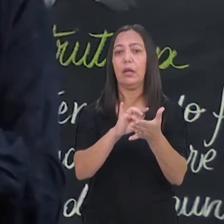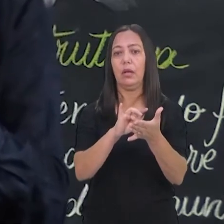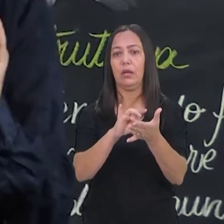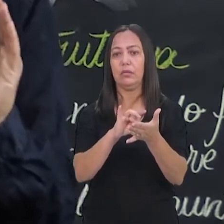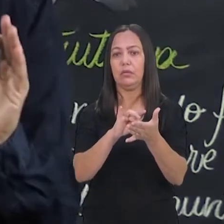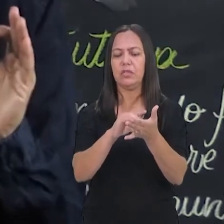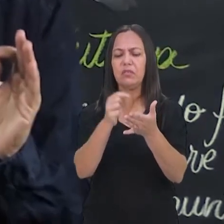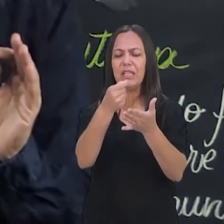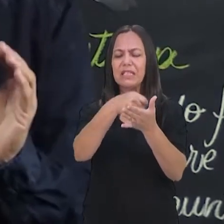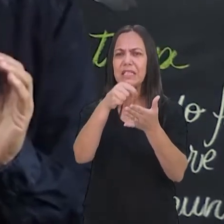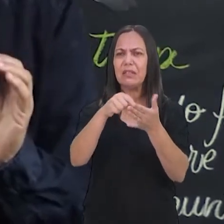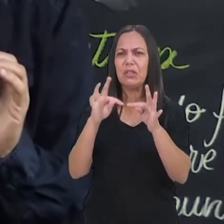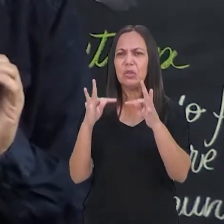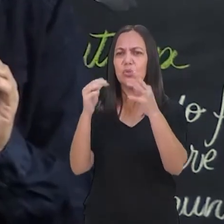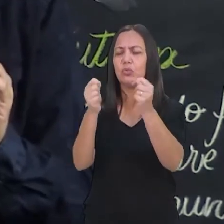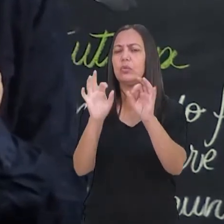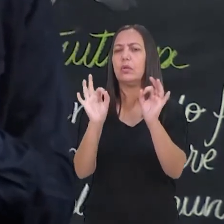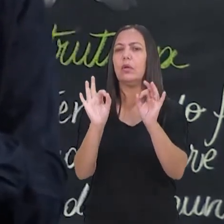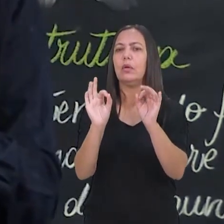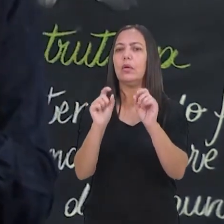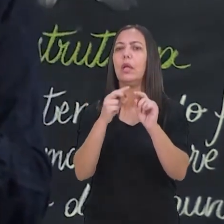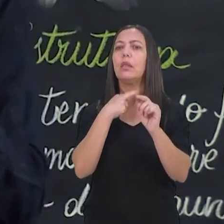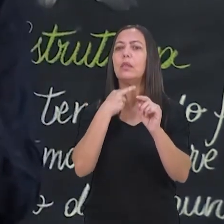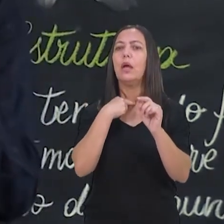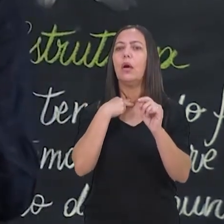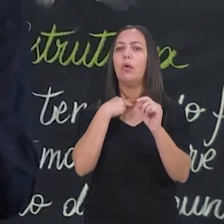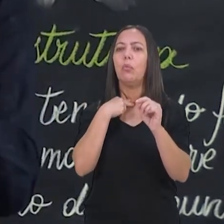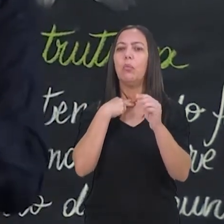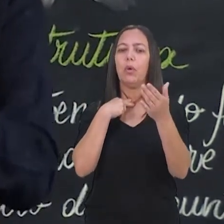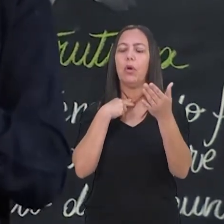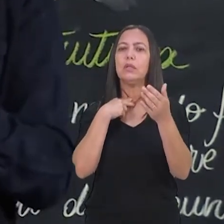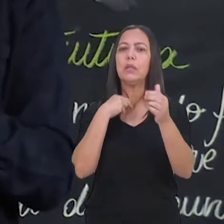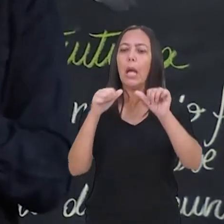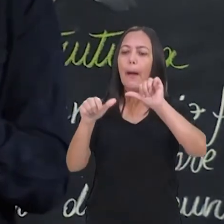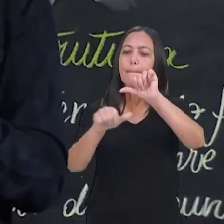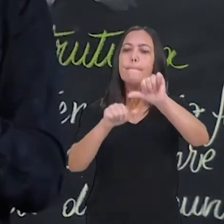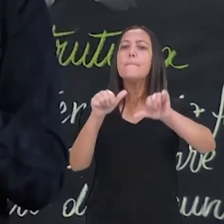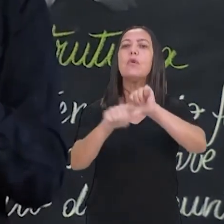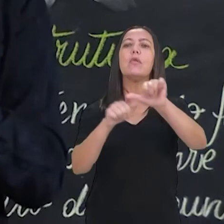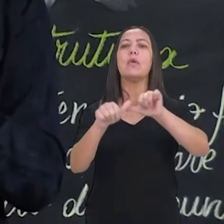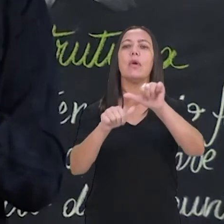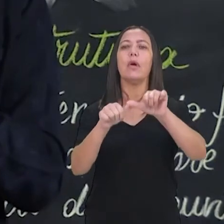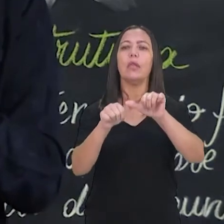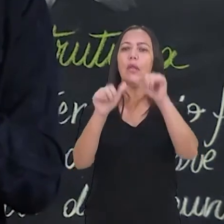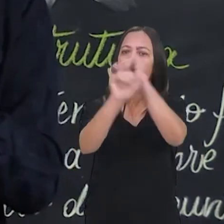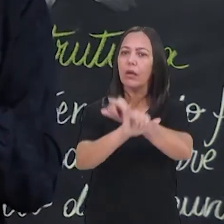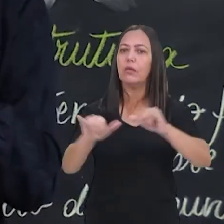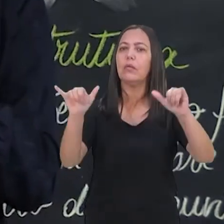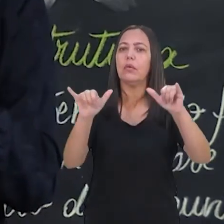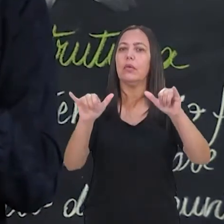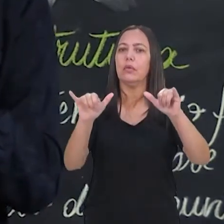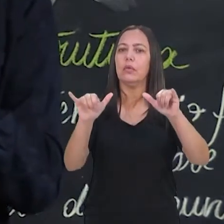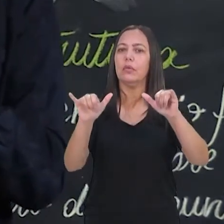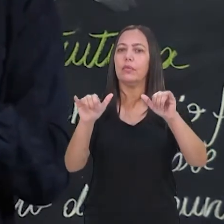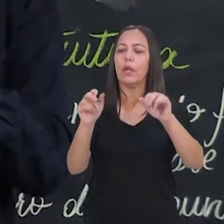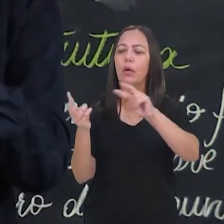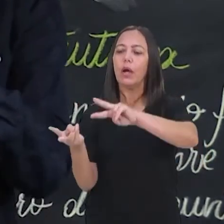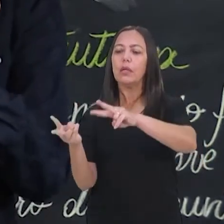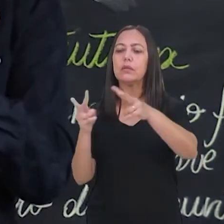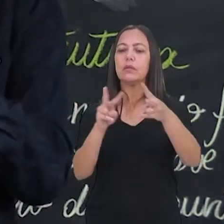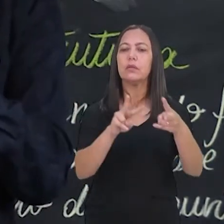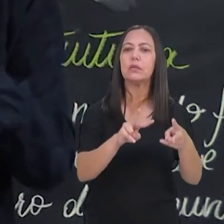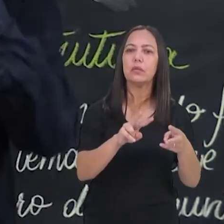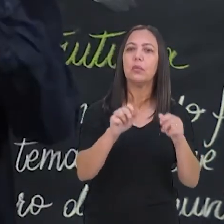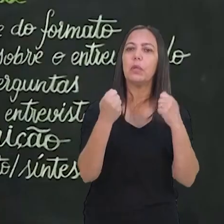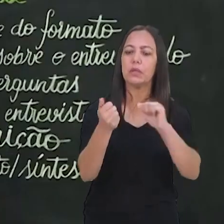reproduzir literalmente tudo, mas você não pode acrescentar ou deturpar nenhuma informação. Fique atento a isso, porque a transcrição exige